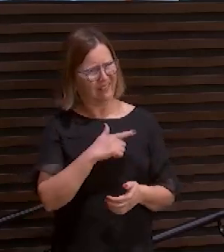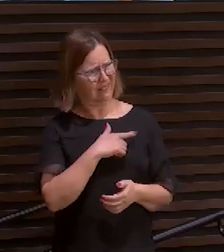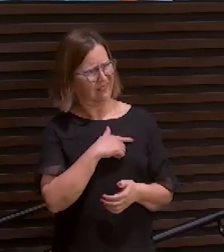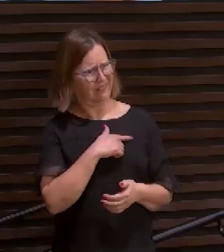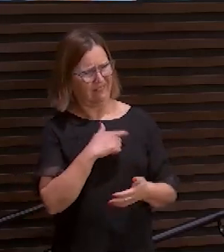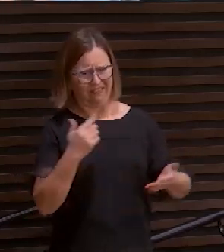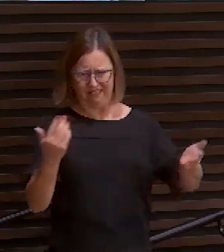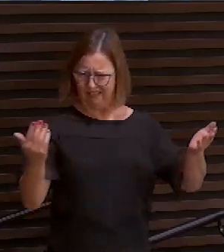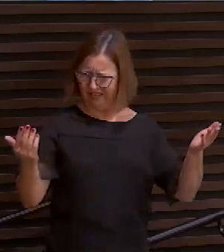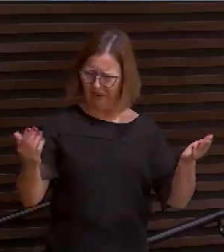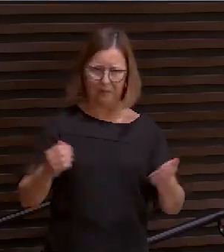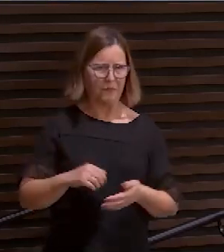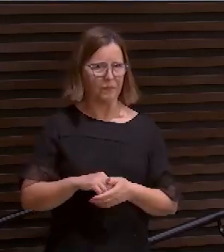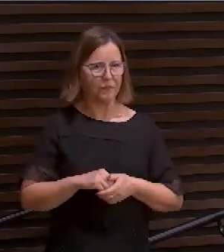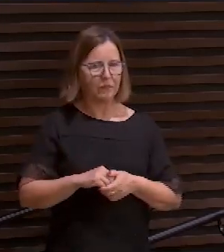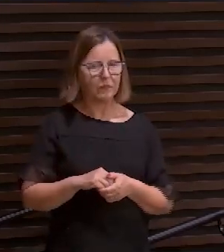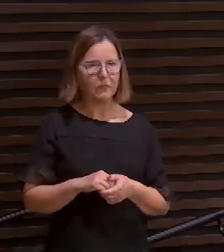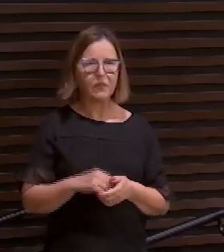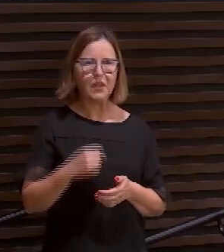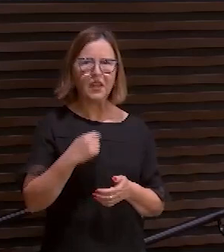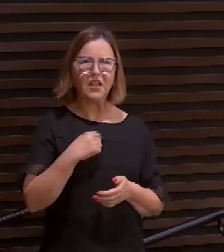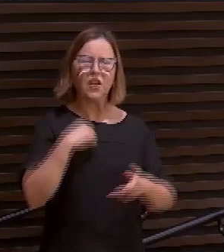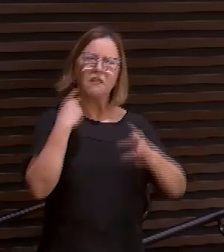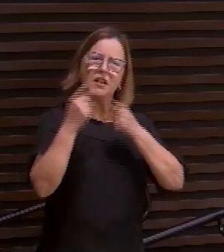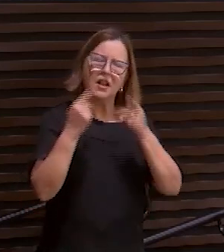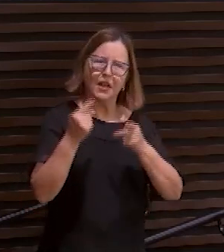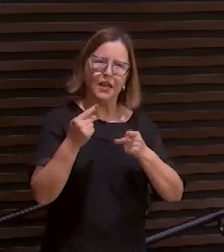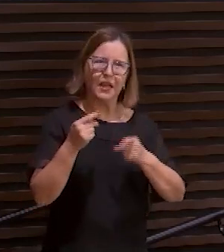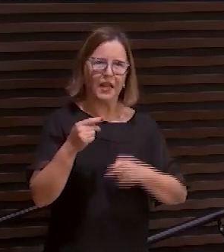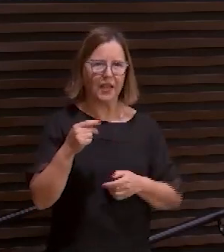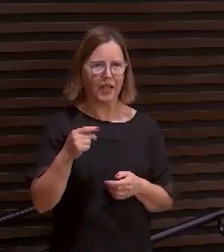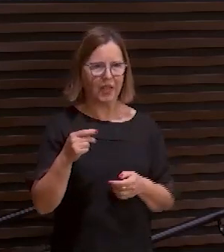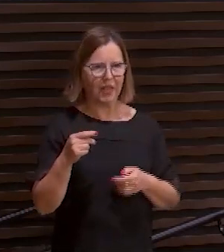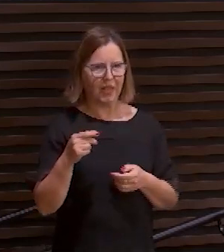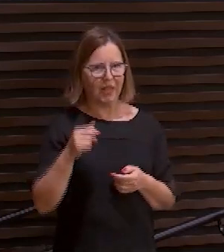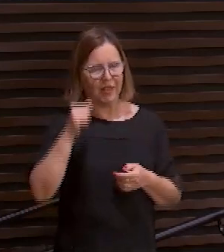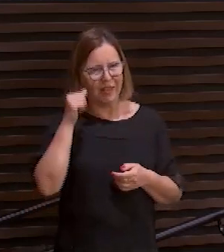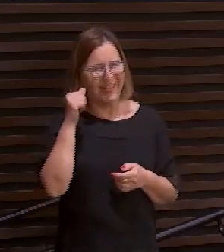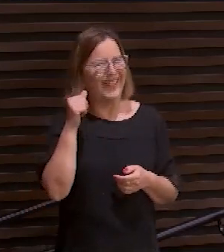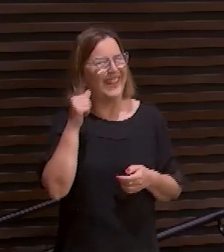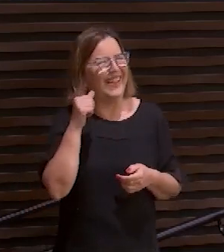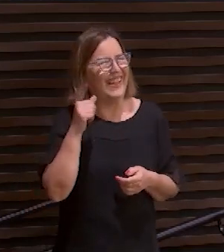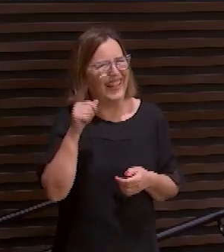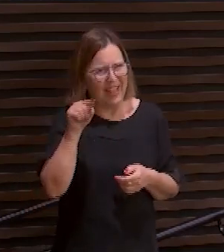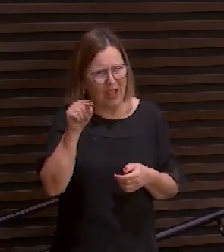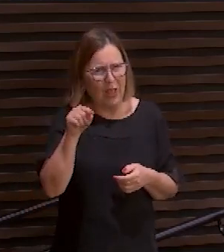E aquela impulsividade, eu disse, a senhora podia colocar a língua para fora?